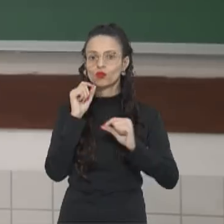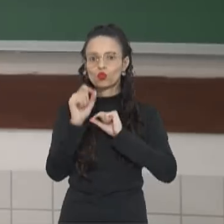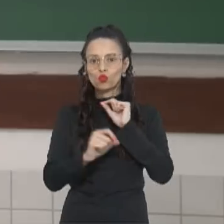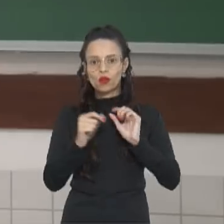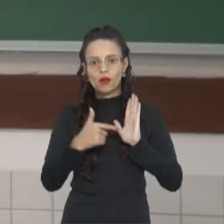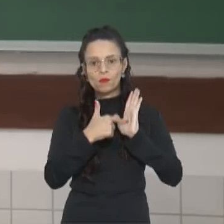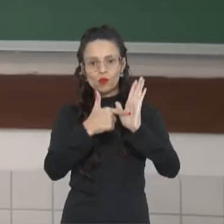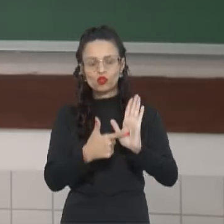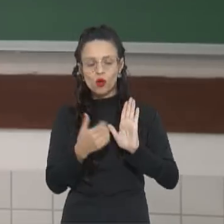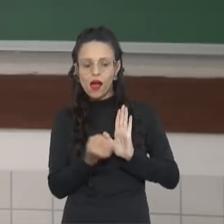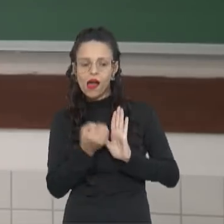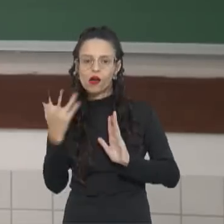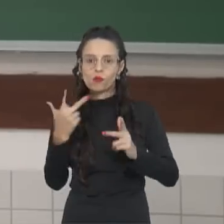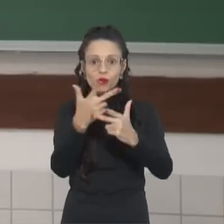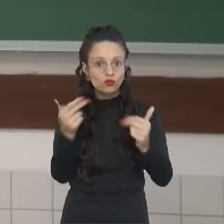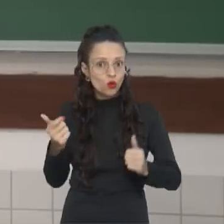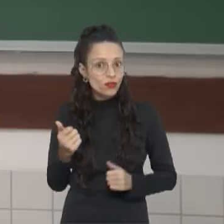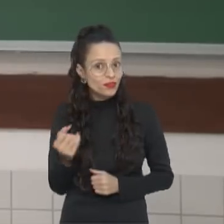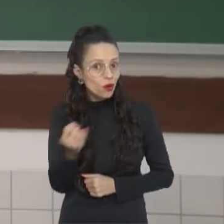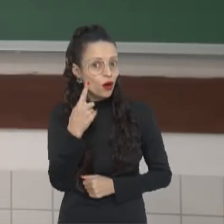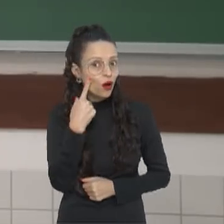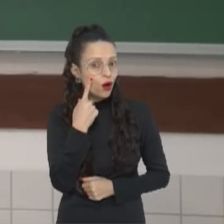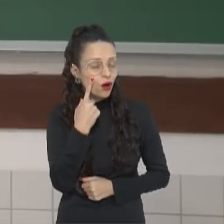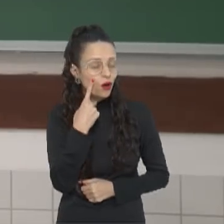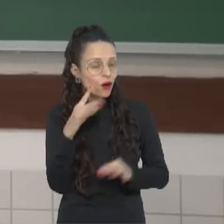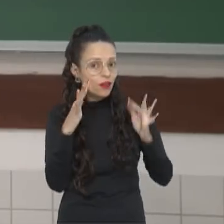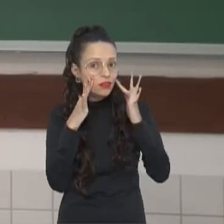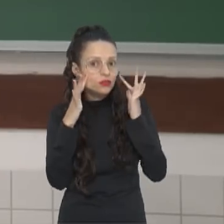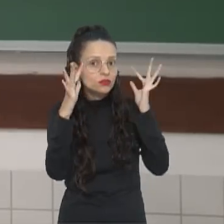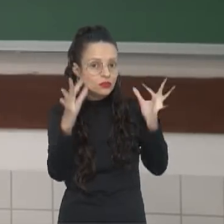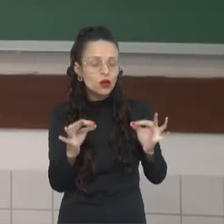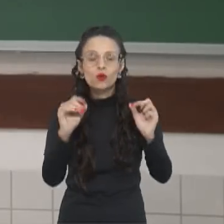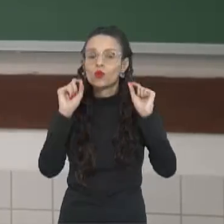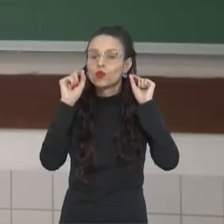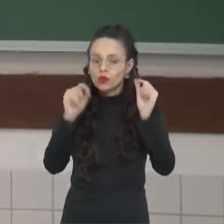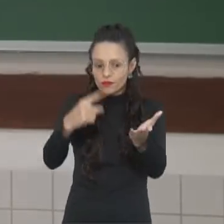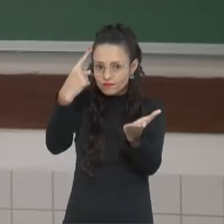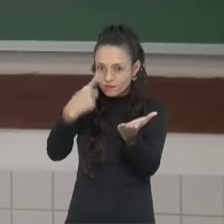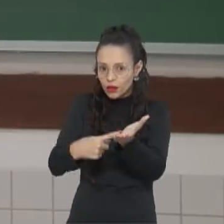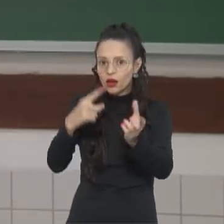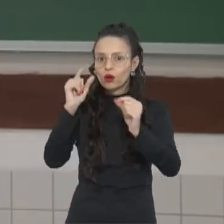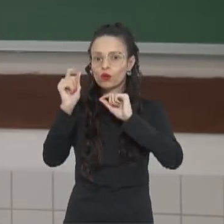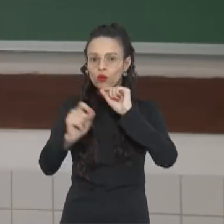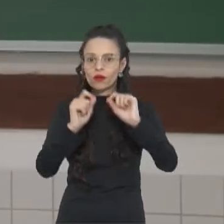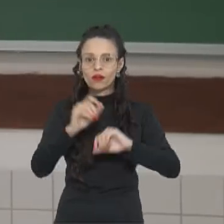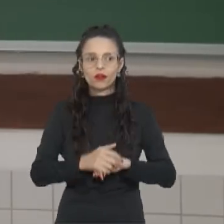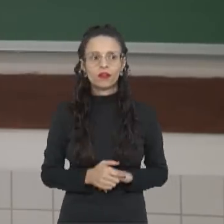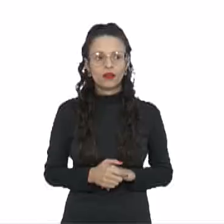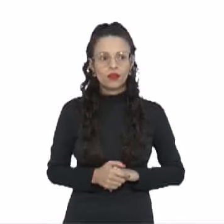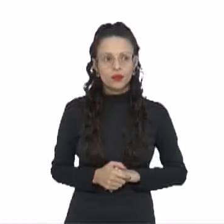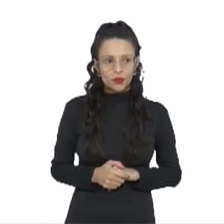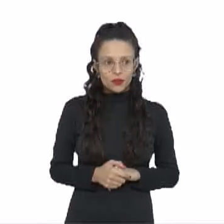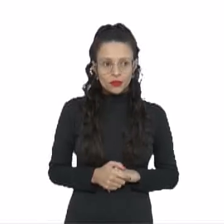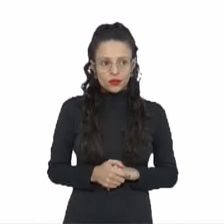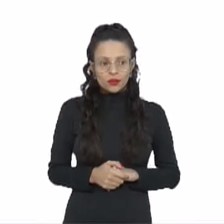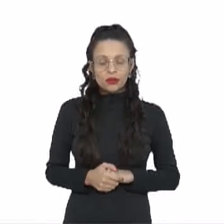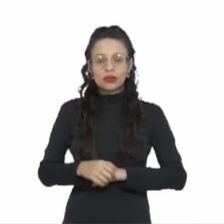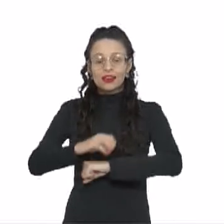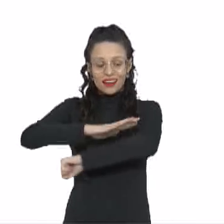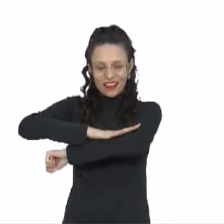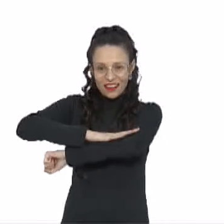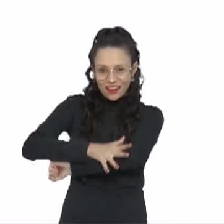coisas importantes, presta atenção. Ela afirmou que, primeiro, de novo, vamos lá o que a gente já tinha visto, o racismo